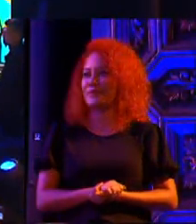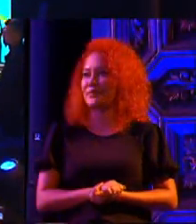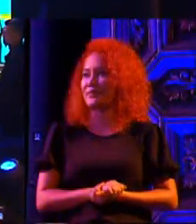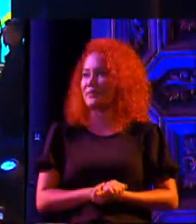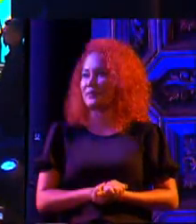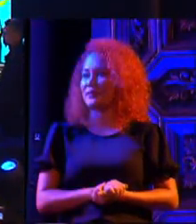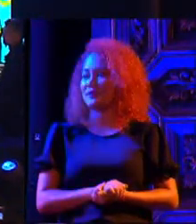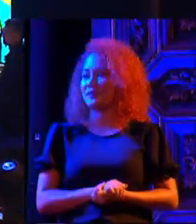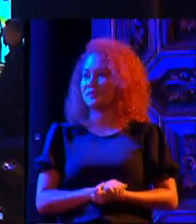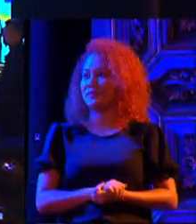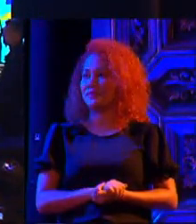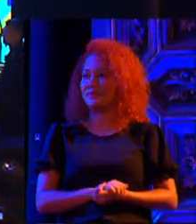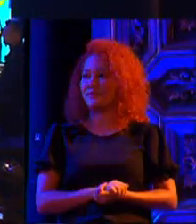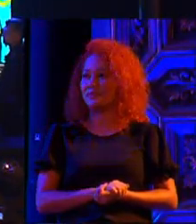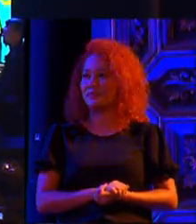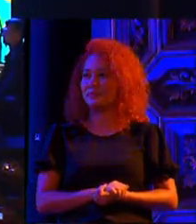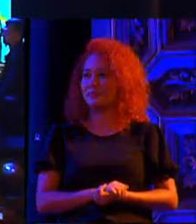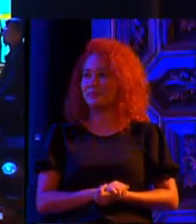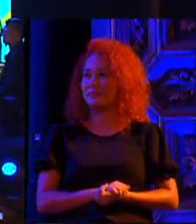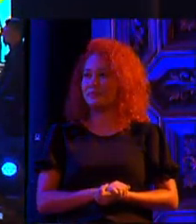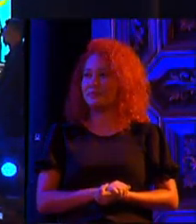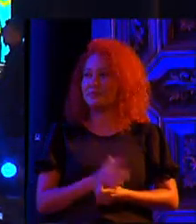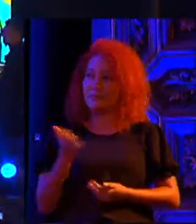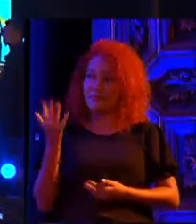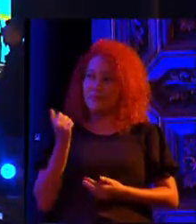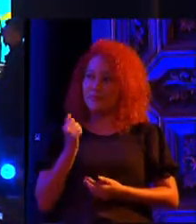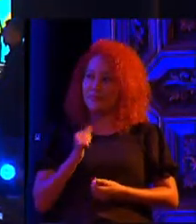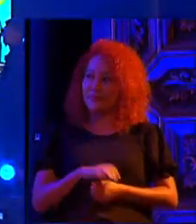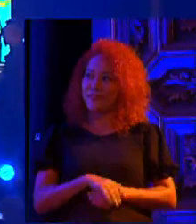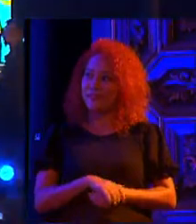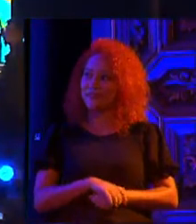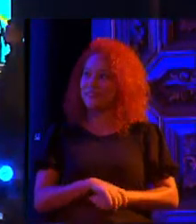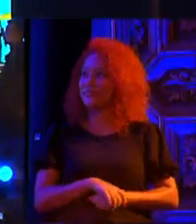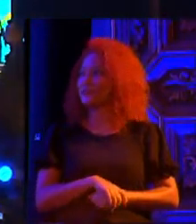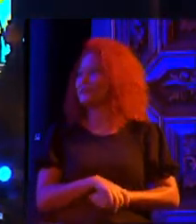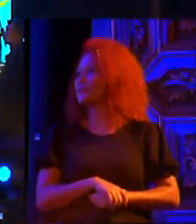Pode vir aqui para o palco. Vem.